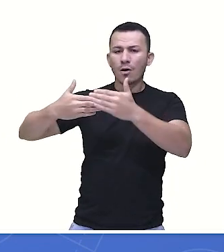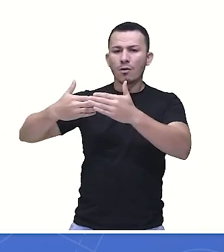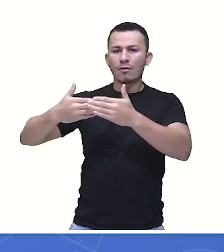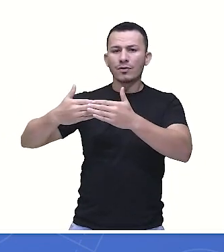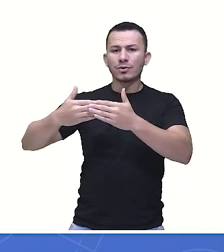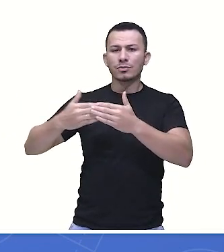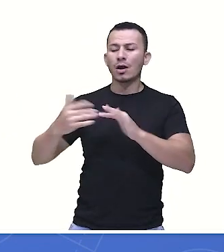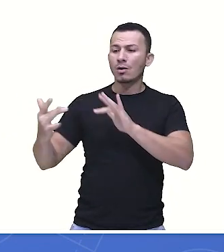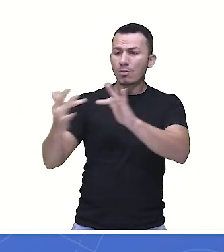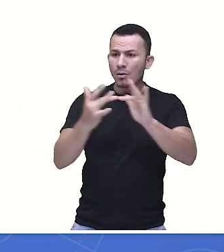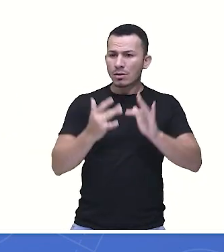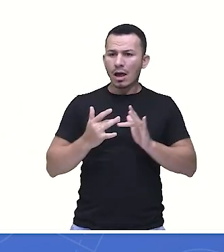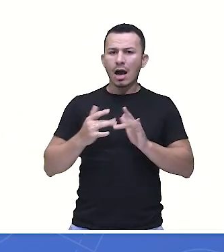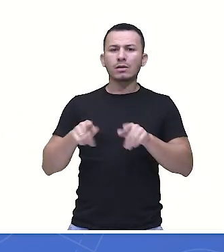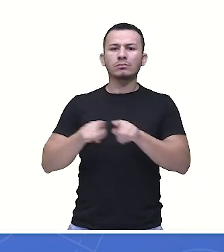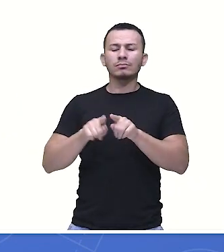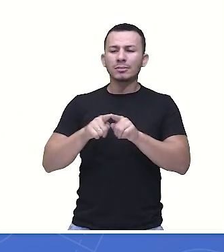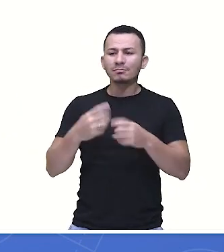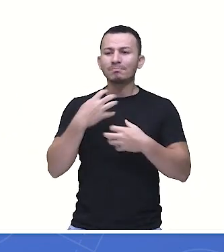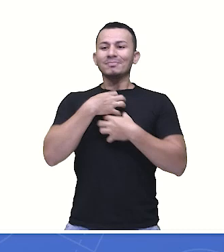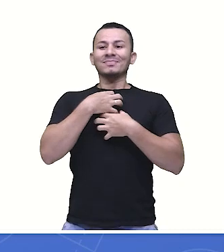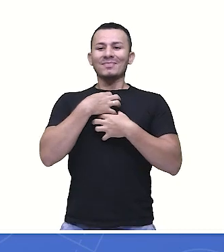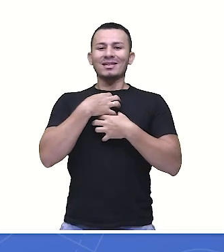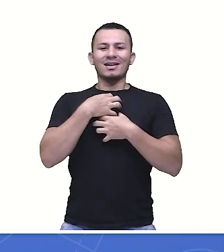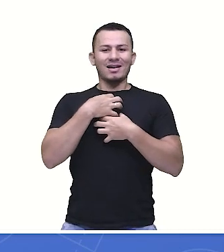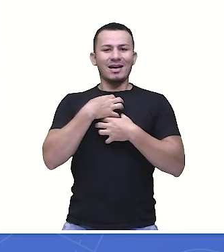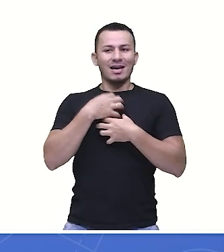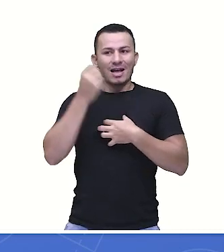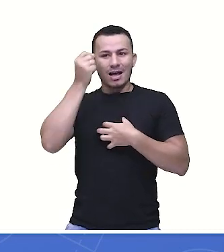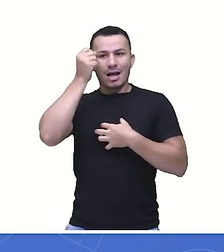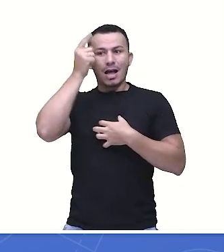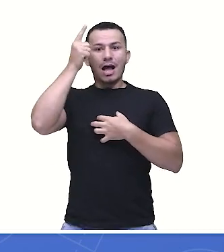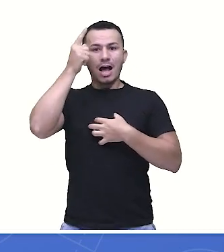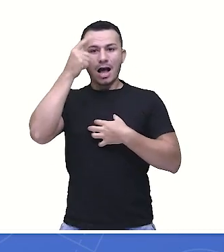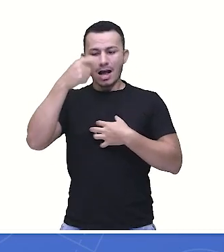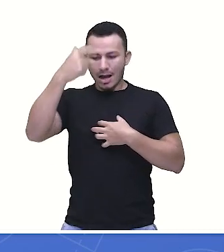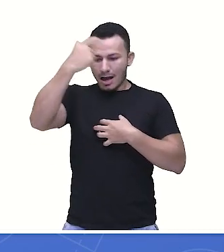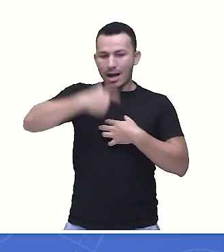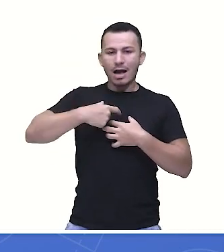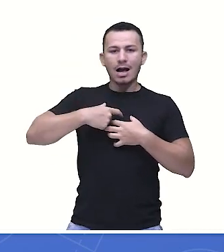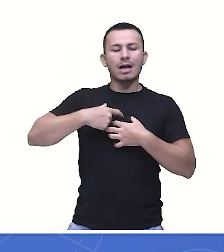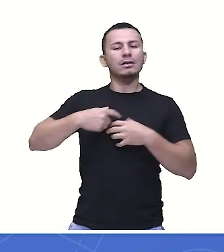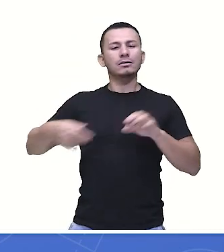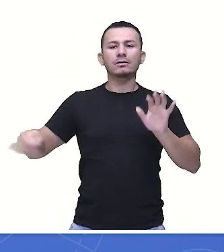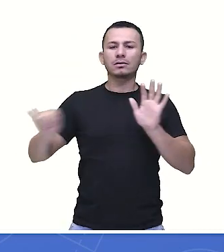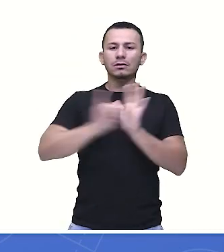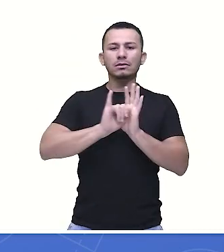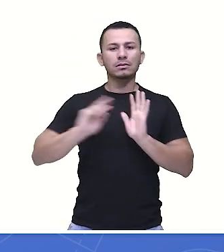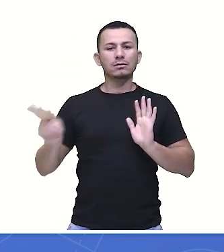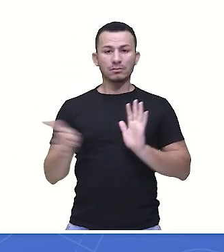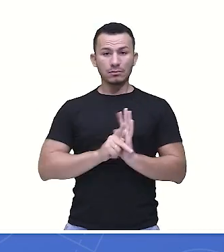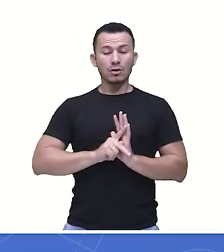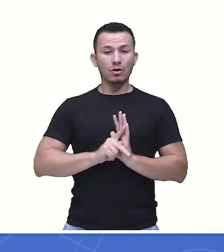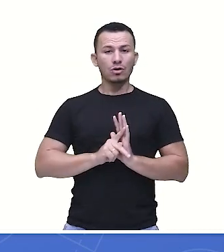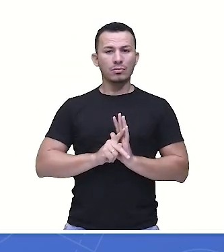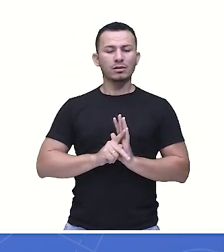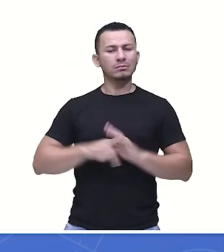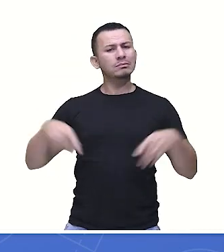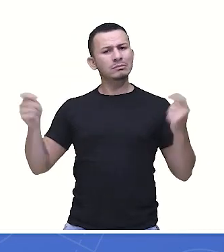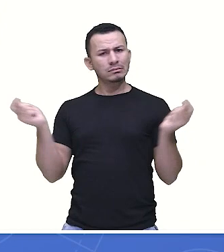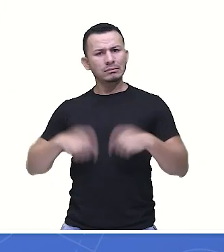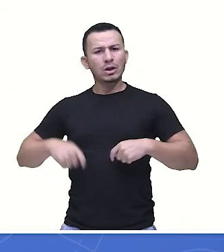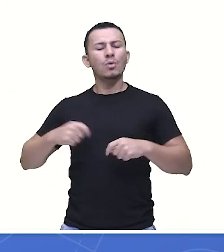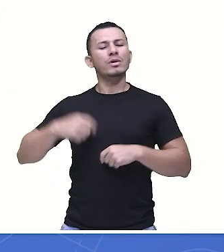humano a possibilidade para a formação da sua identidade, permitindo uma compreensão